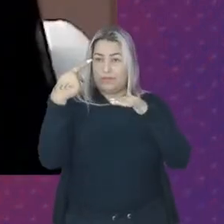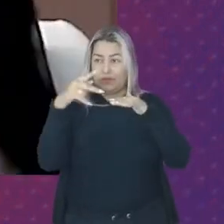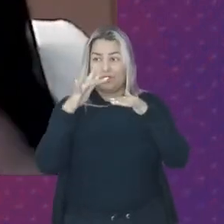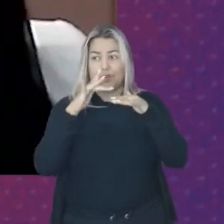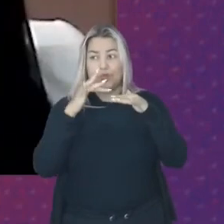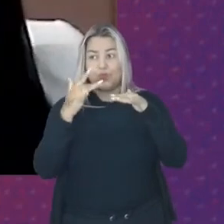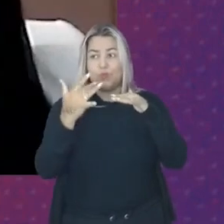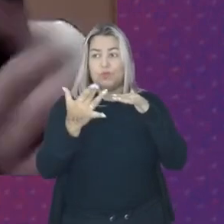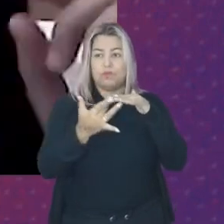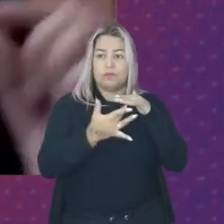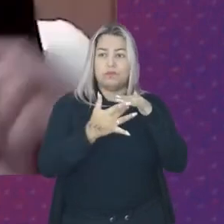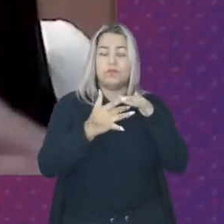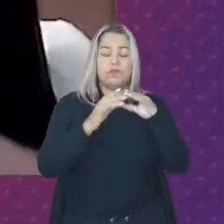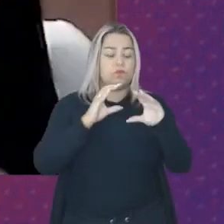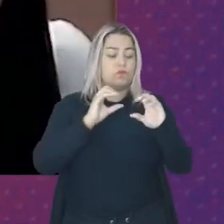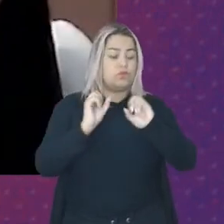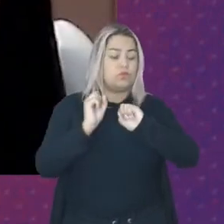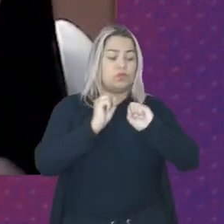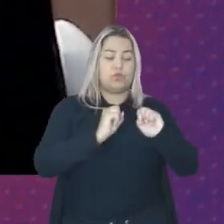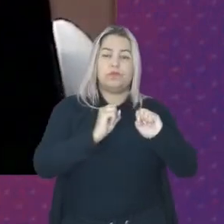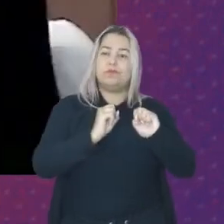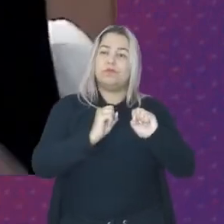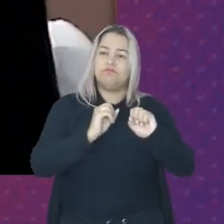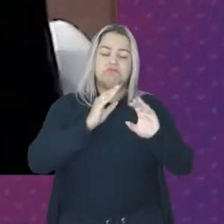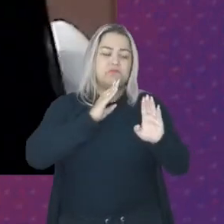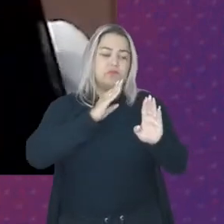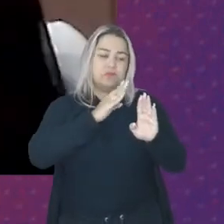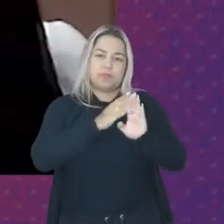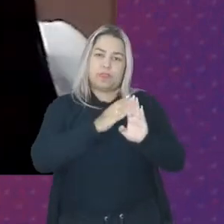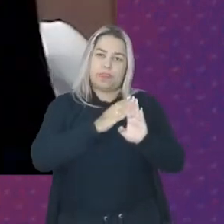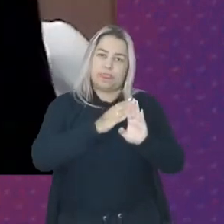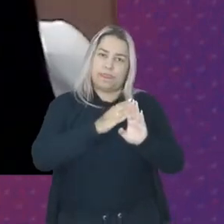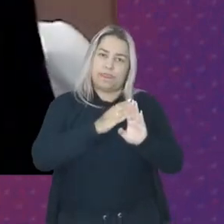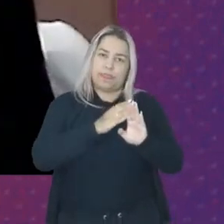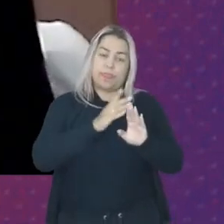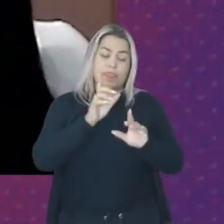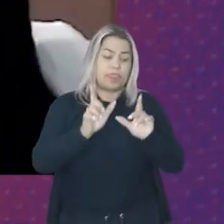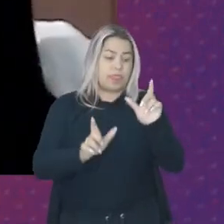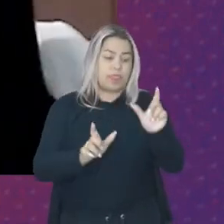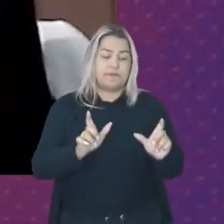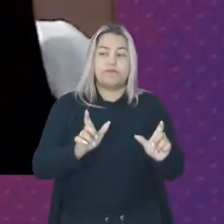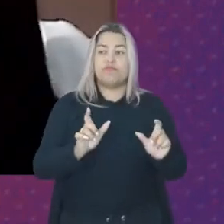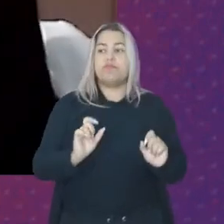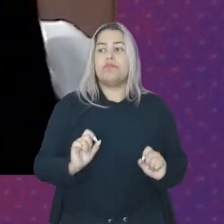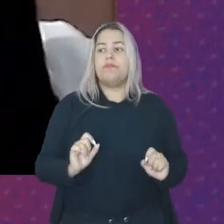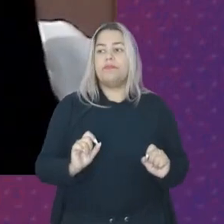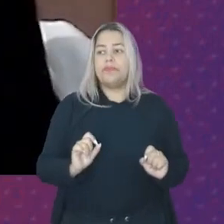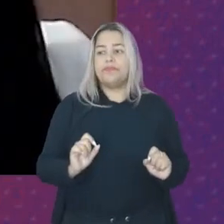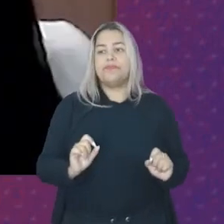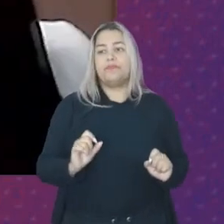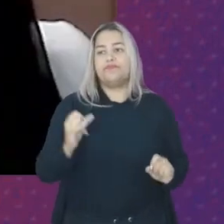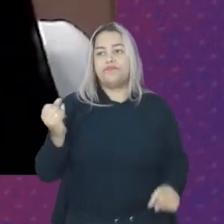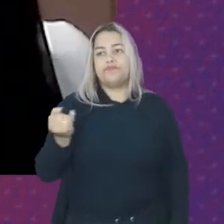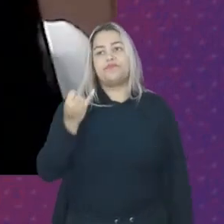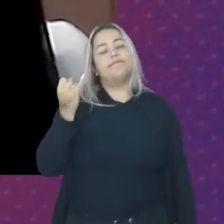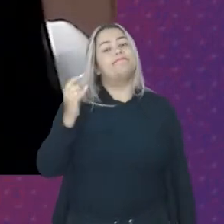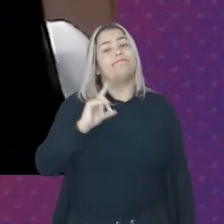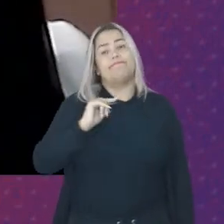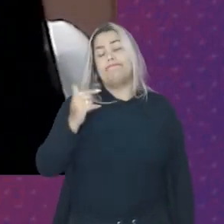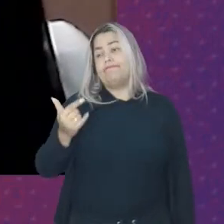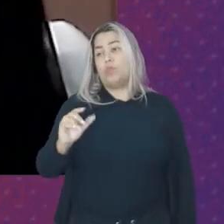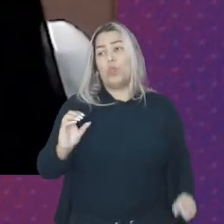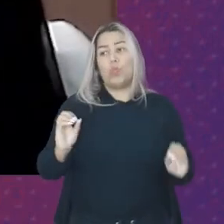sociais são um canal onde eles podem falar de maneira direta com você. Por isso que é importante.